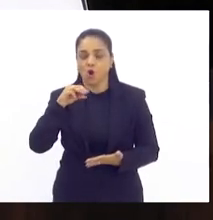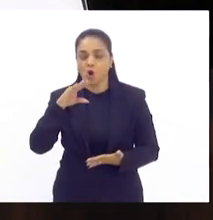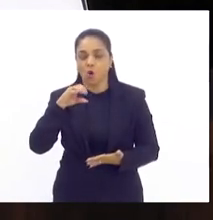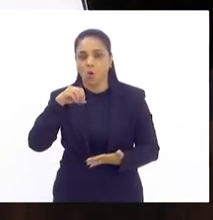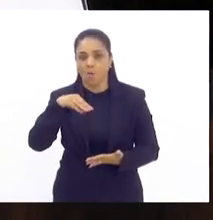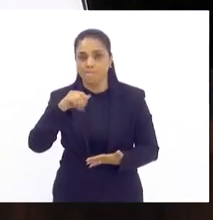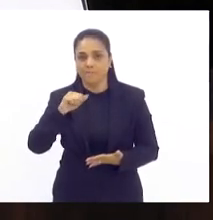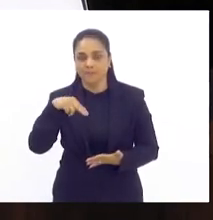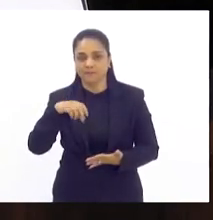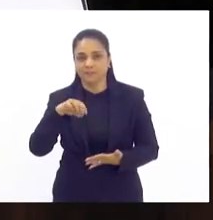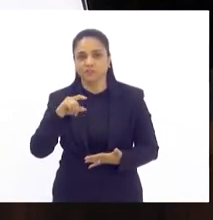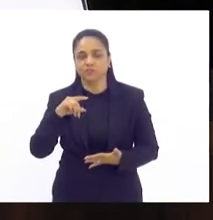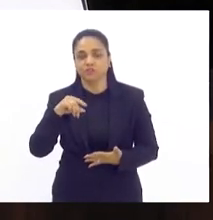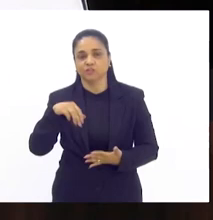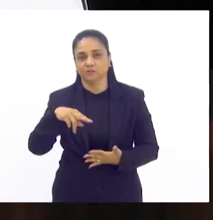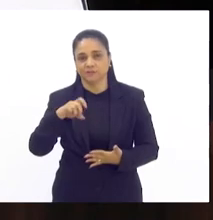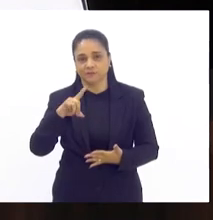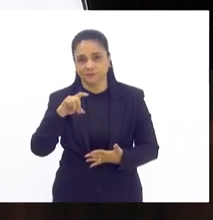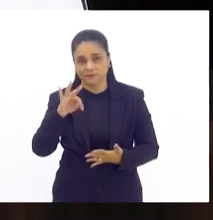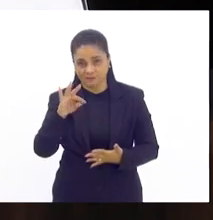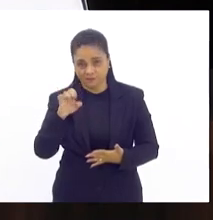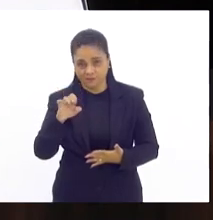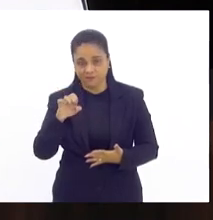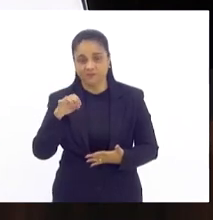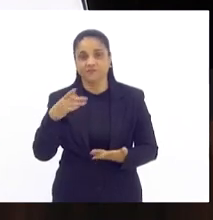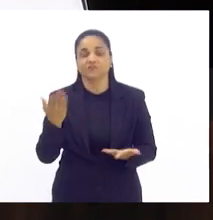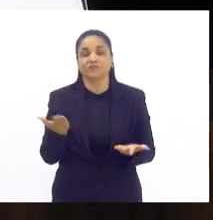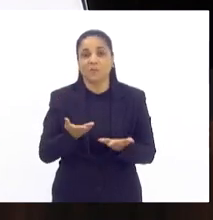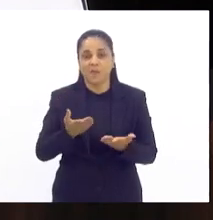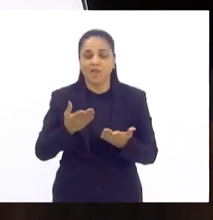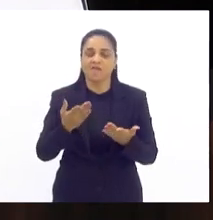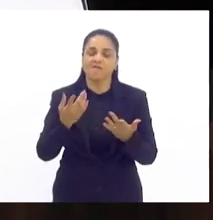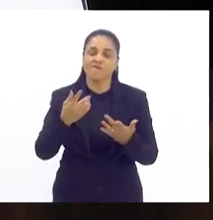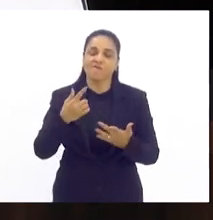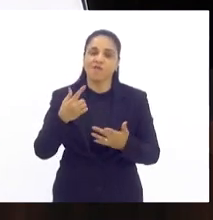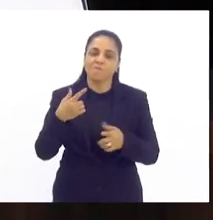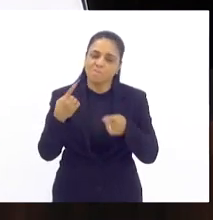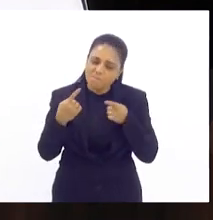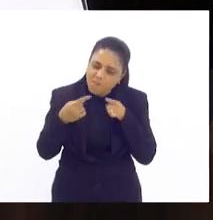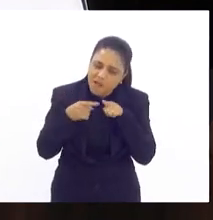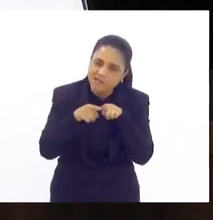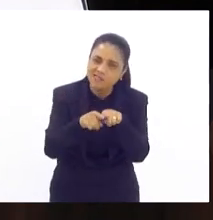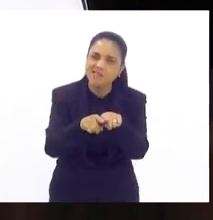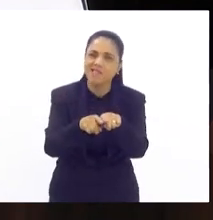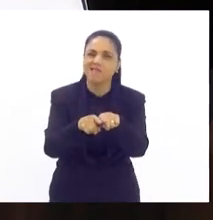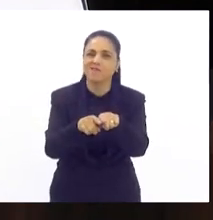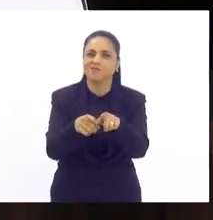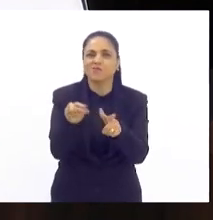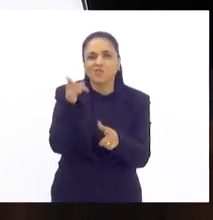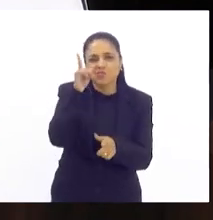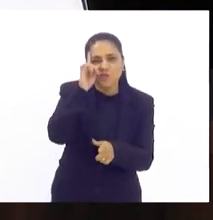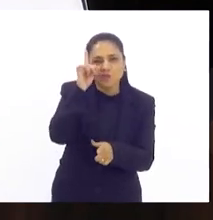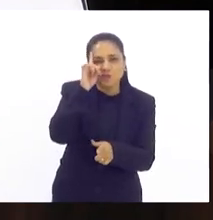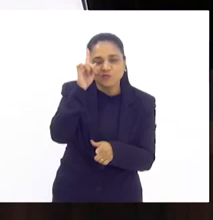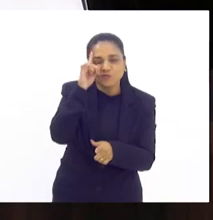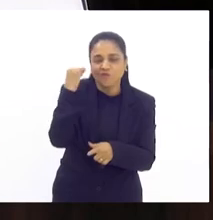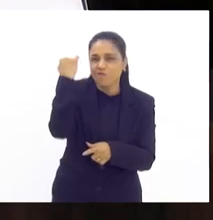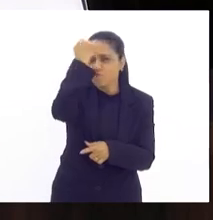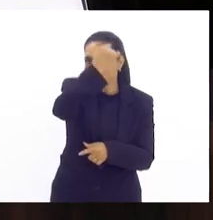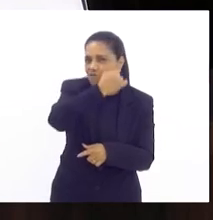Monteiro, parceiro 24 horas dessa casa, parceiro 24 horas com o telefone